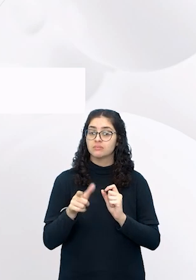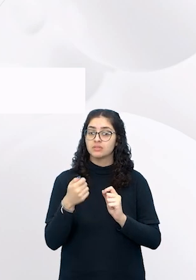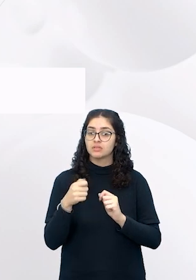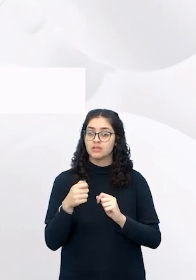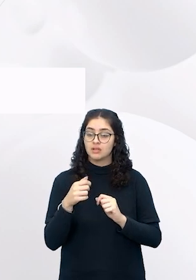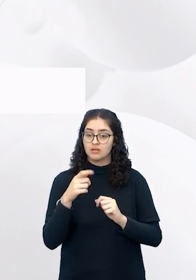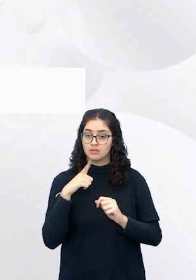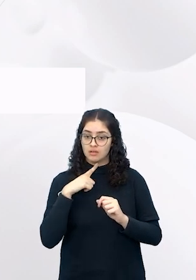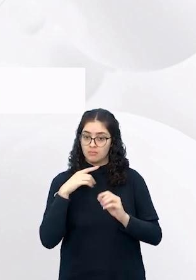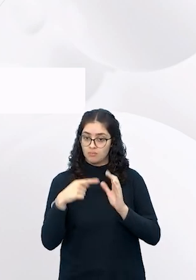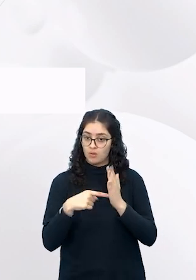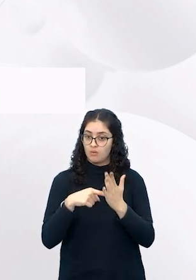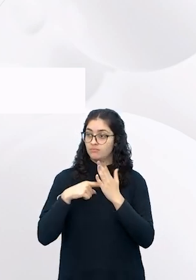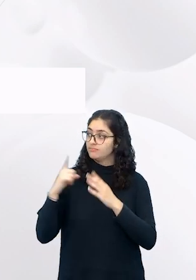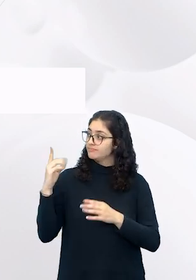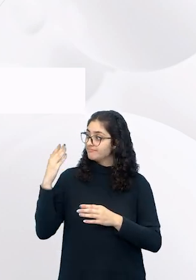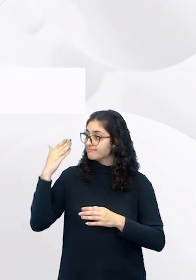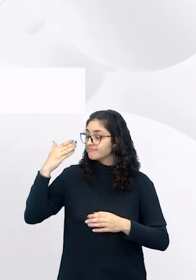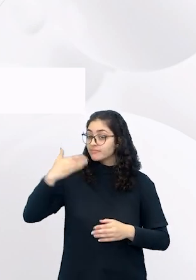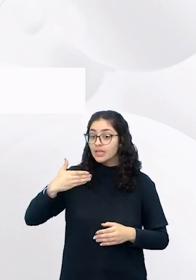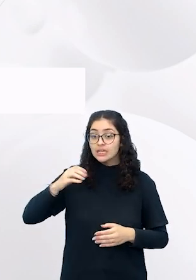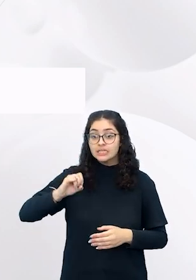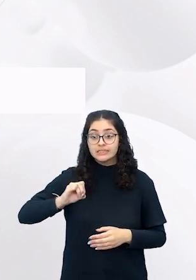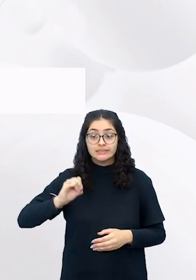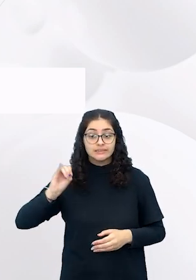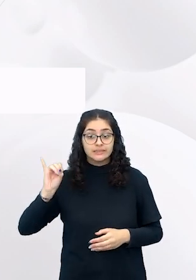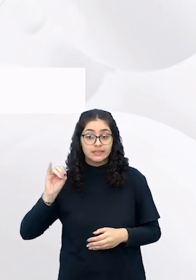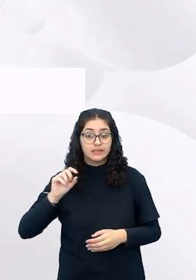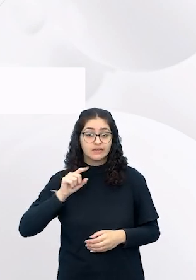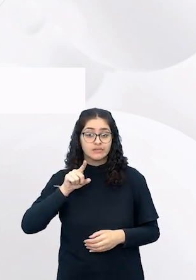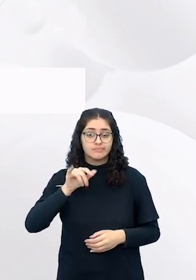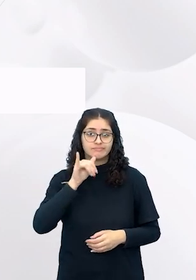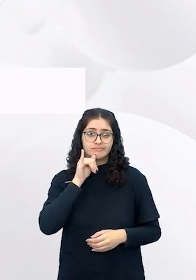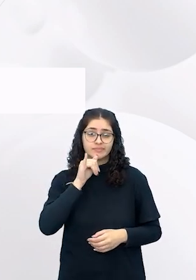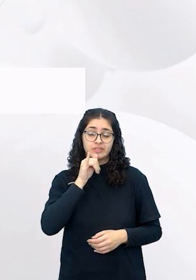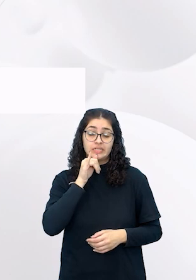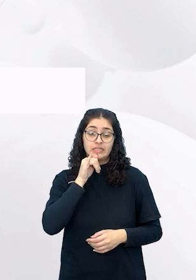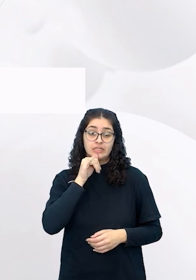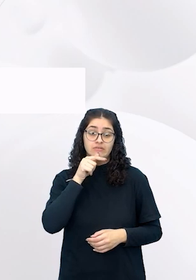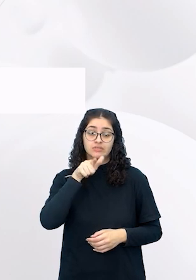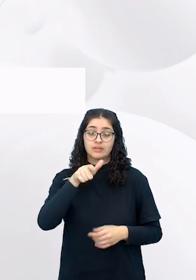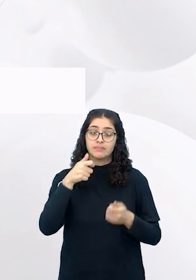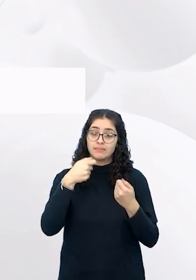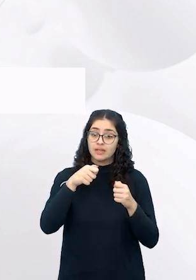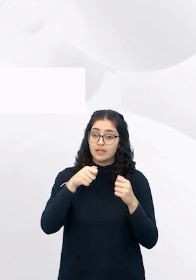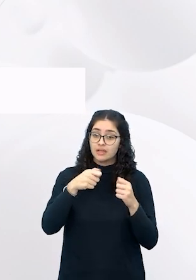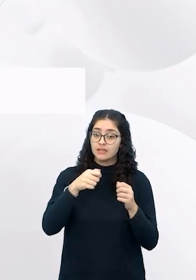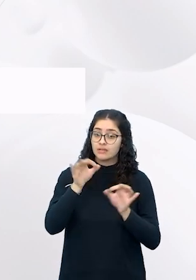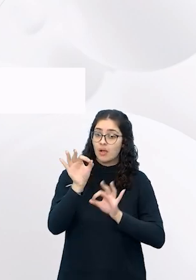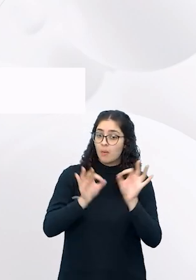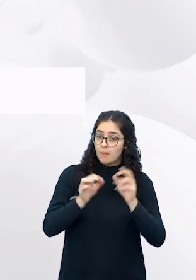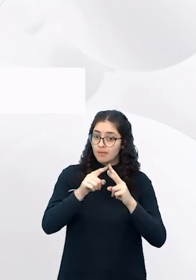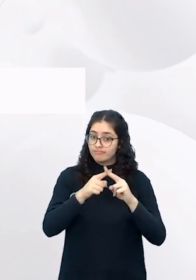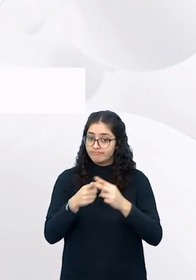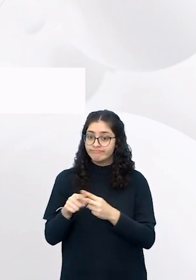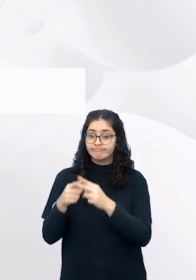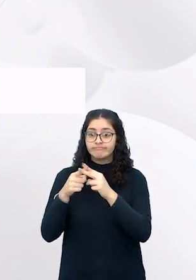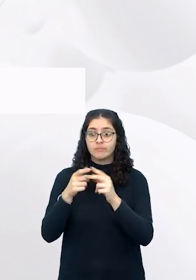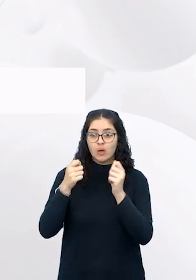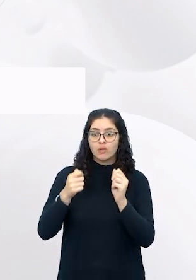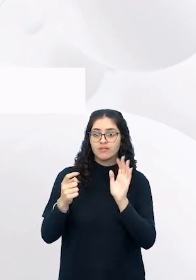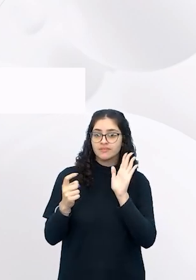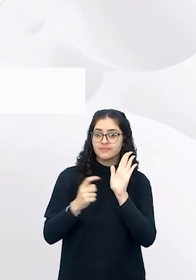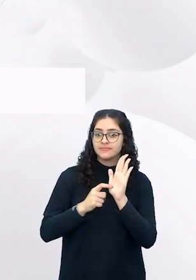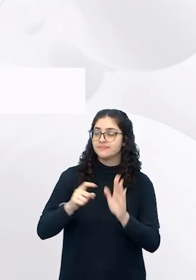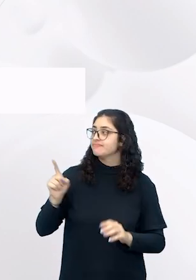gerar o relatório, e caso tenha algum campo que, por exemplo, seja necessário editar, basta clicar, por exemplo,